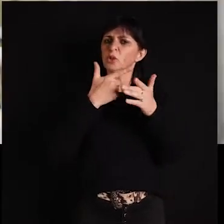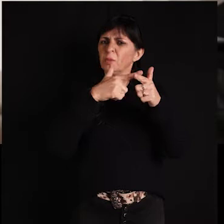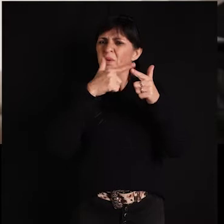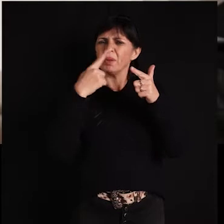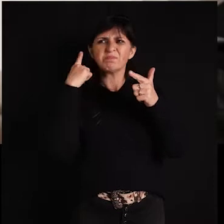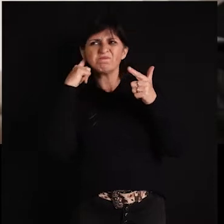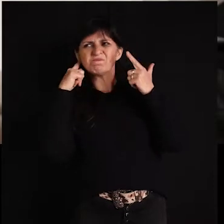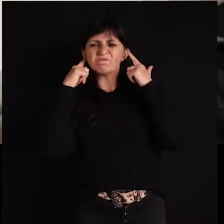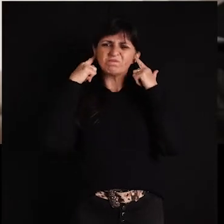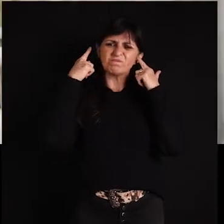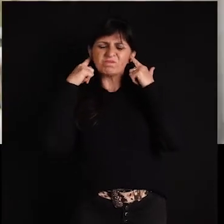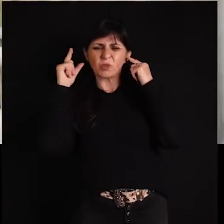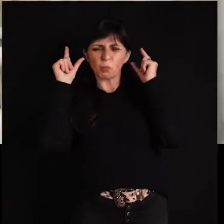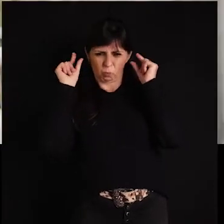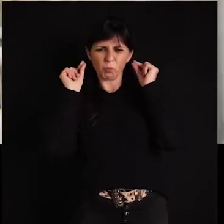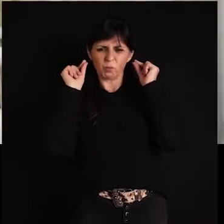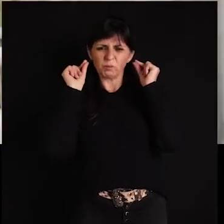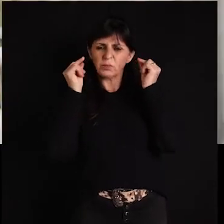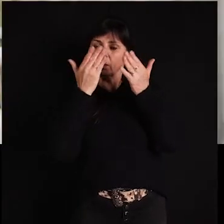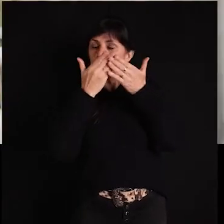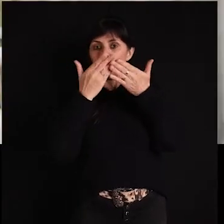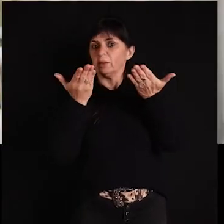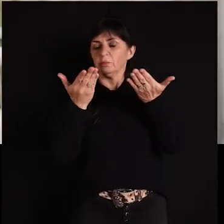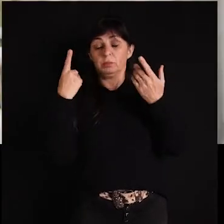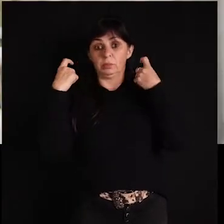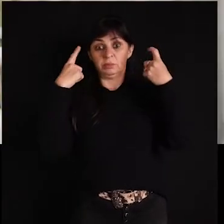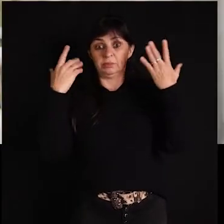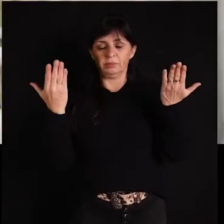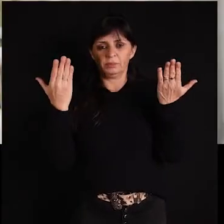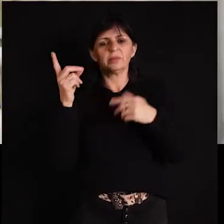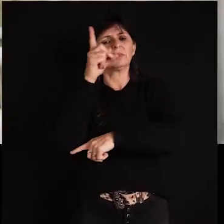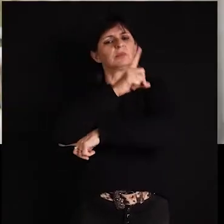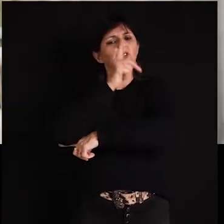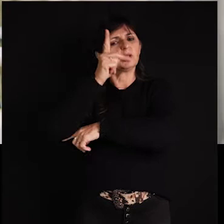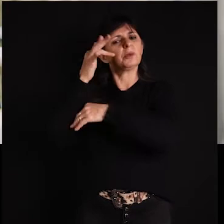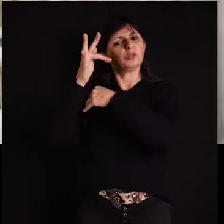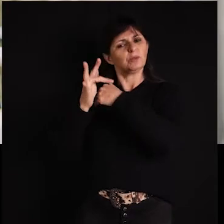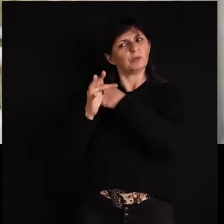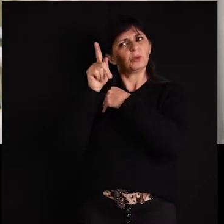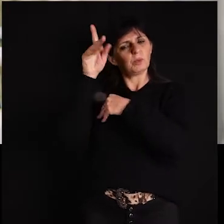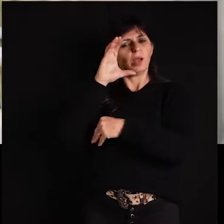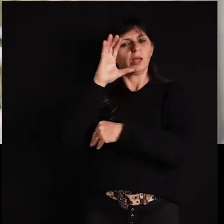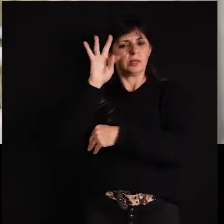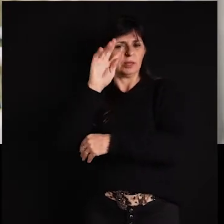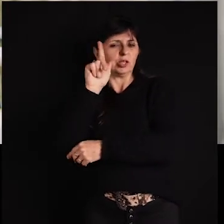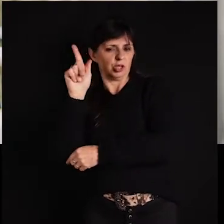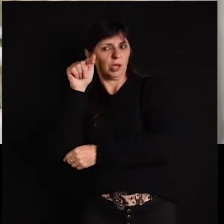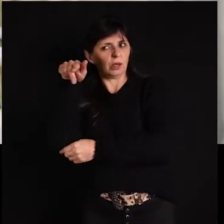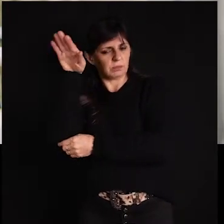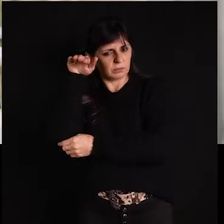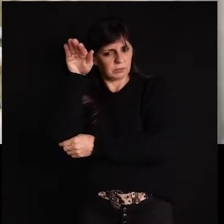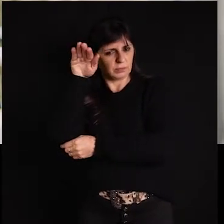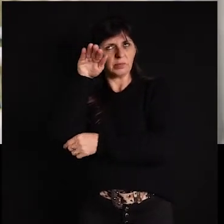ouvido. E uma ocasião, em Passo Fundo, nós fomos tocar um baile num CTG, onde era um CTG com